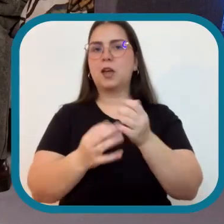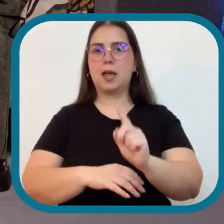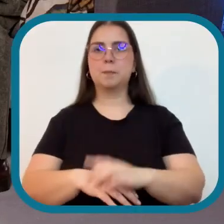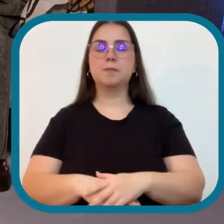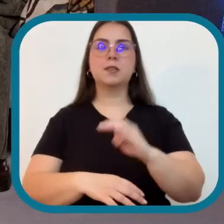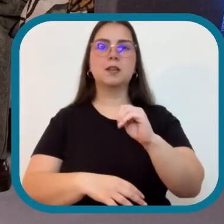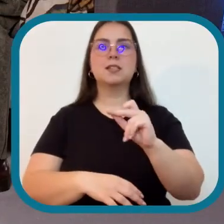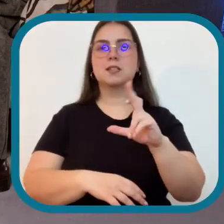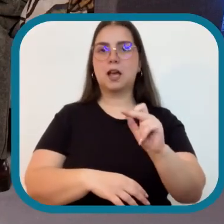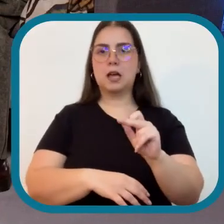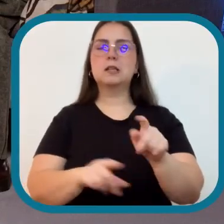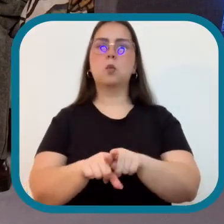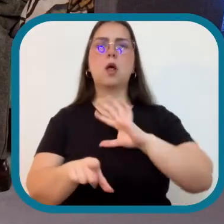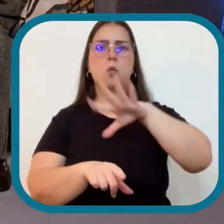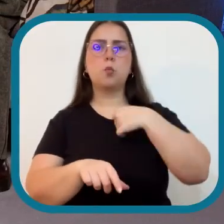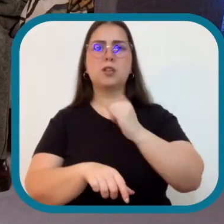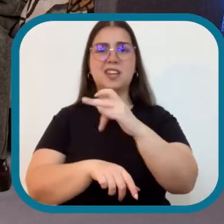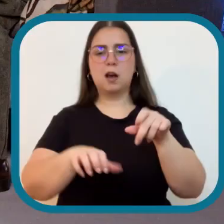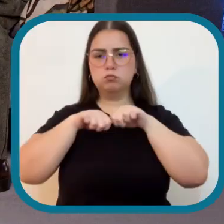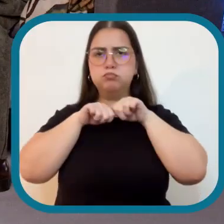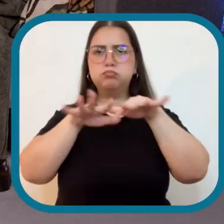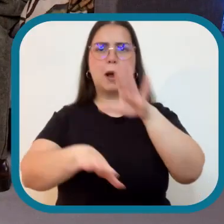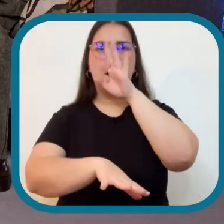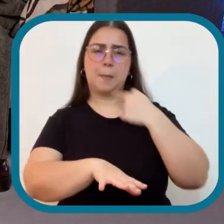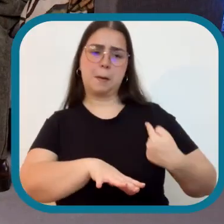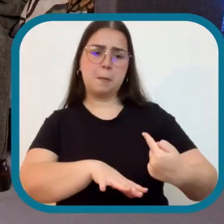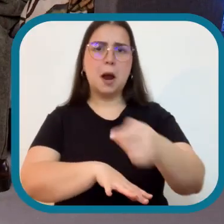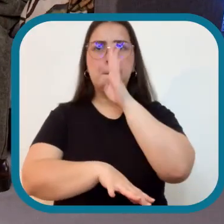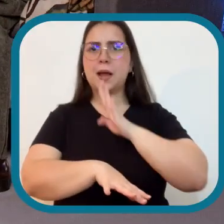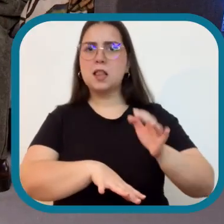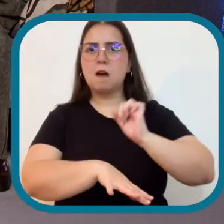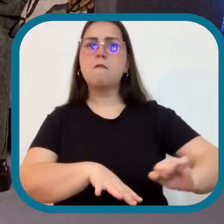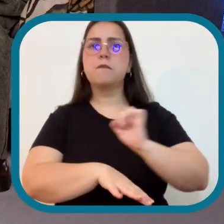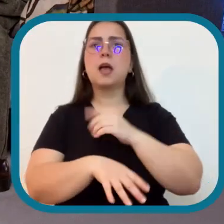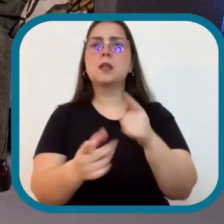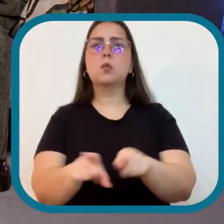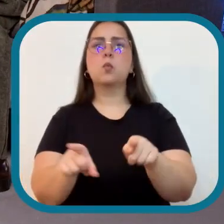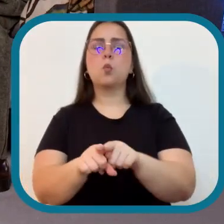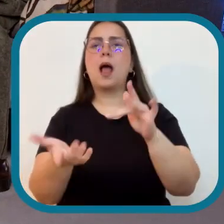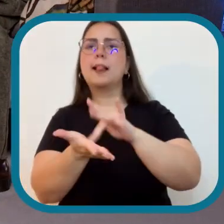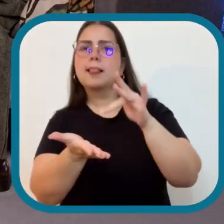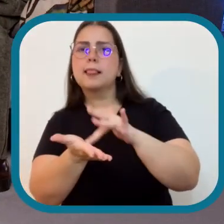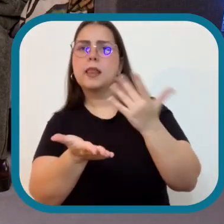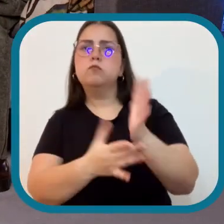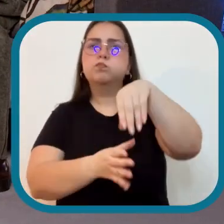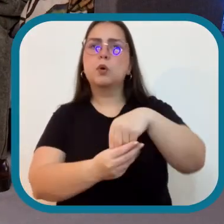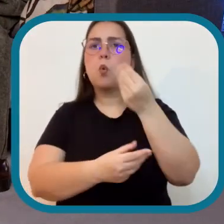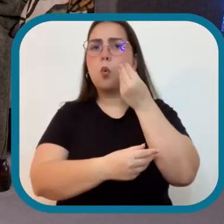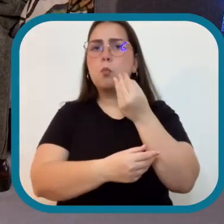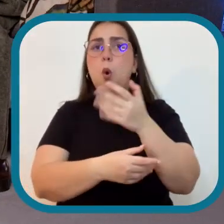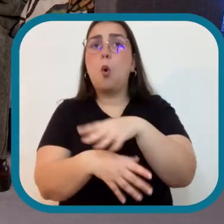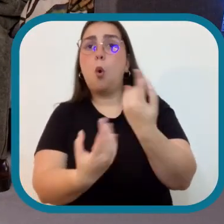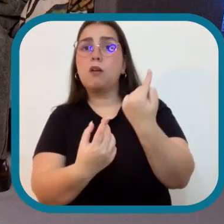exatamente. Sara, no mundo em que a inteligência artificial já influencia tanto o nosso dia-a-dia, qual é que deve ser o seu lugar na literatura, se é que